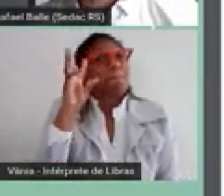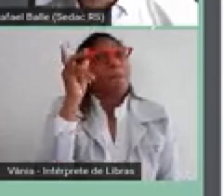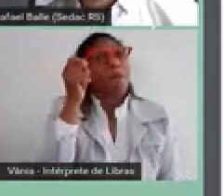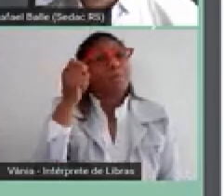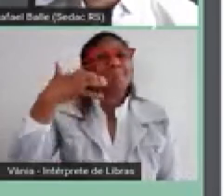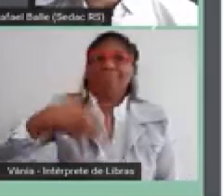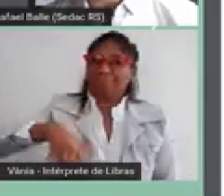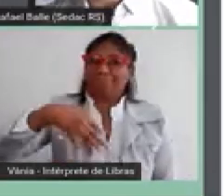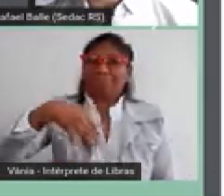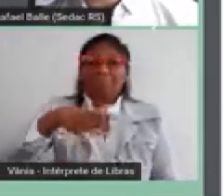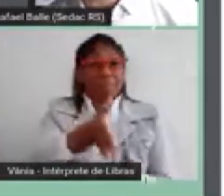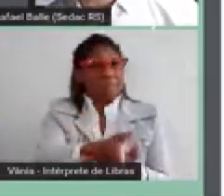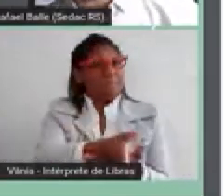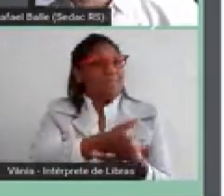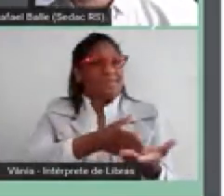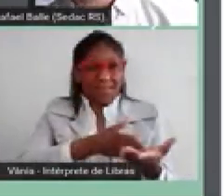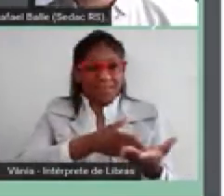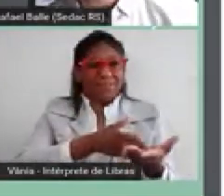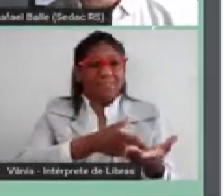todo, serão